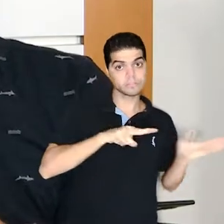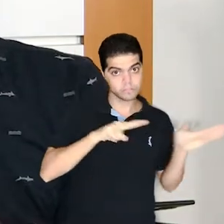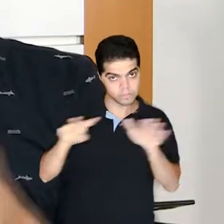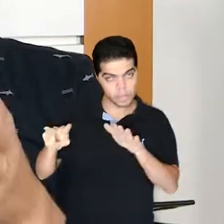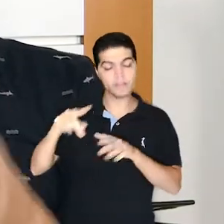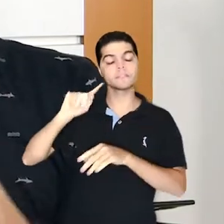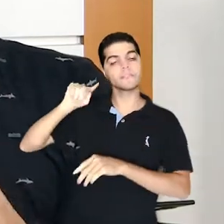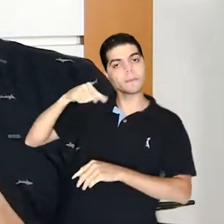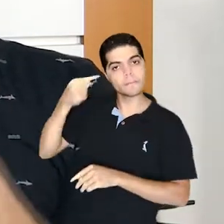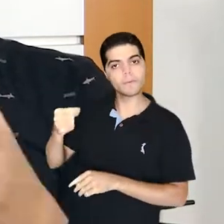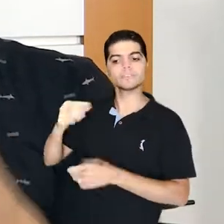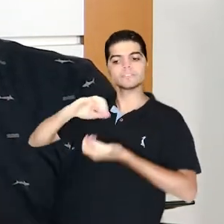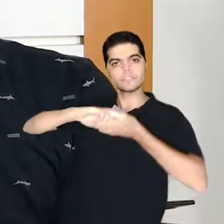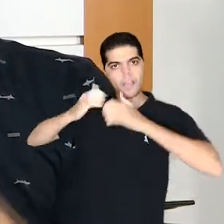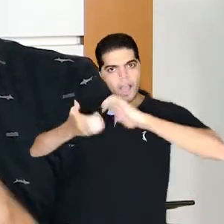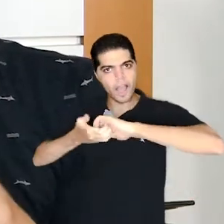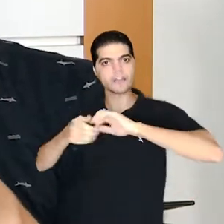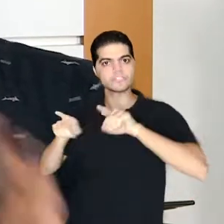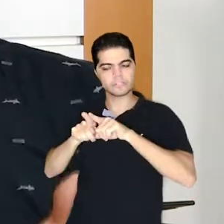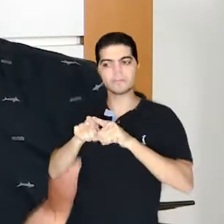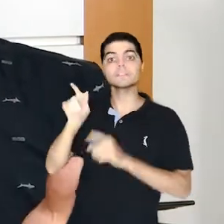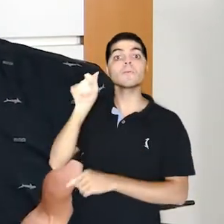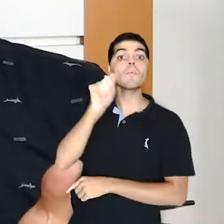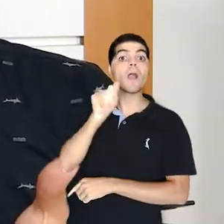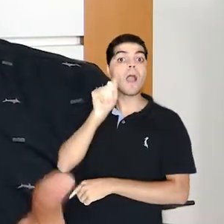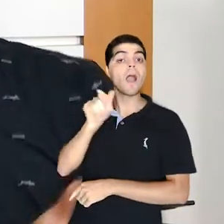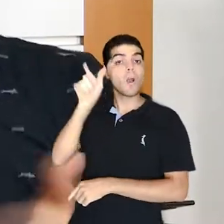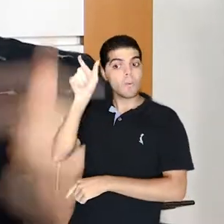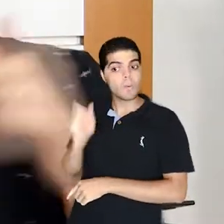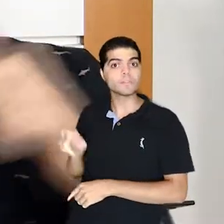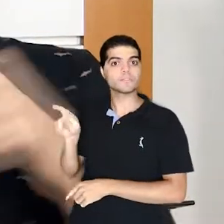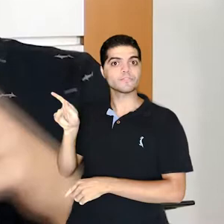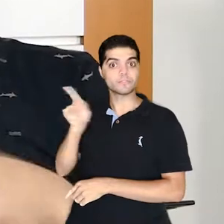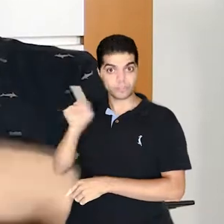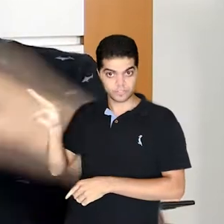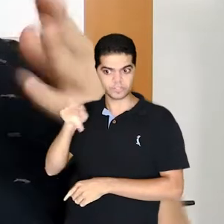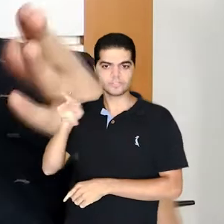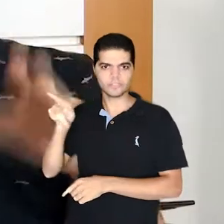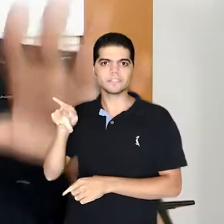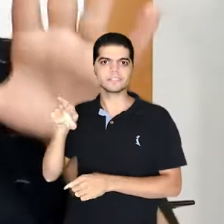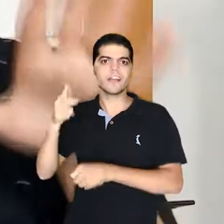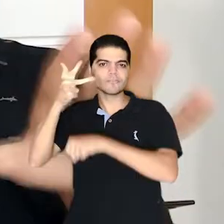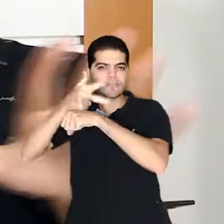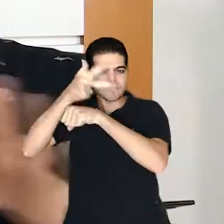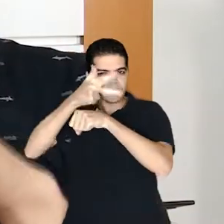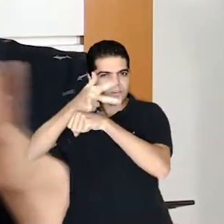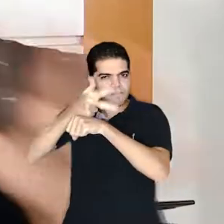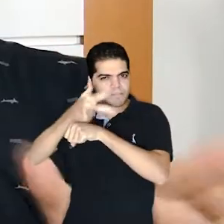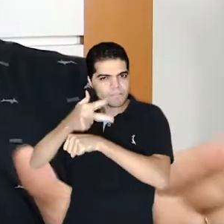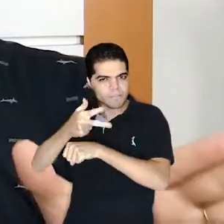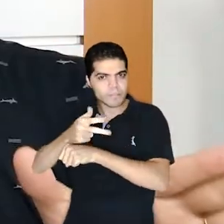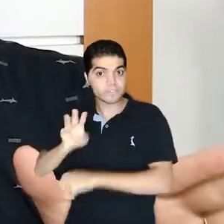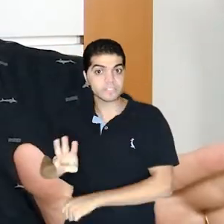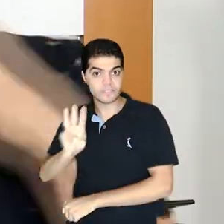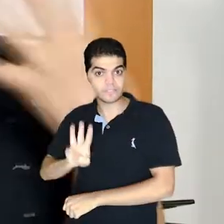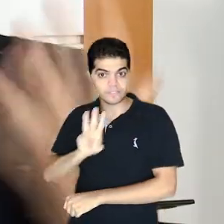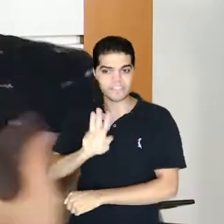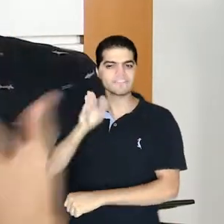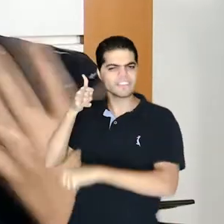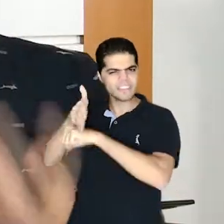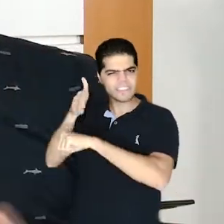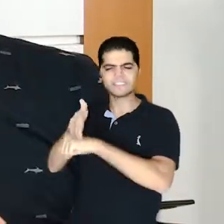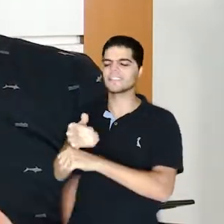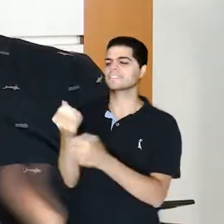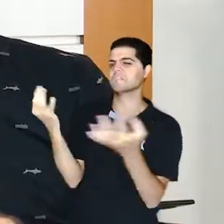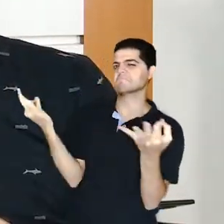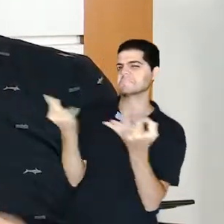22, porque a professora Annelise está fazendo uma playlist muito legal no canal dela, então vou deixar linkado aqui embaixo nos cards, vocês podem ir lá olhar, tá sensacional. Mas o que eu